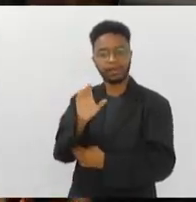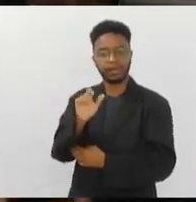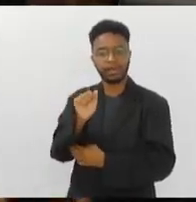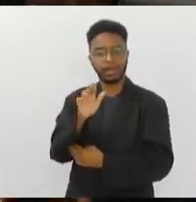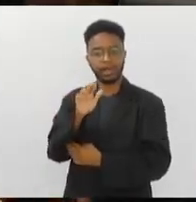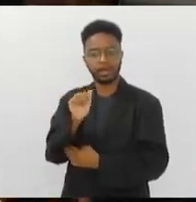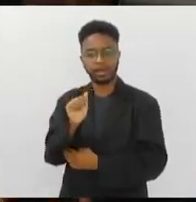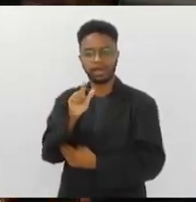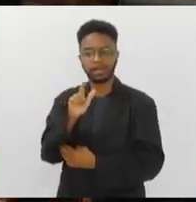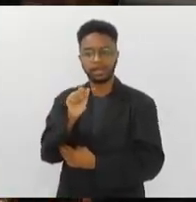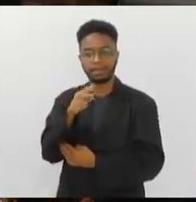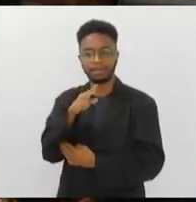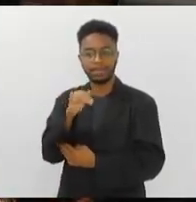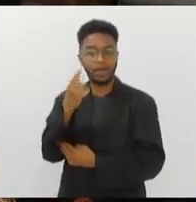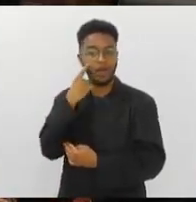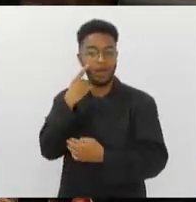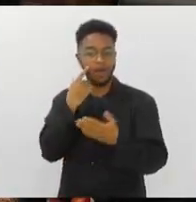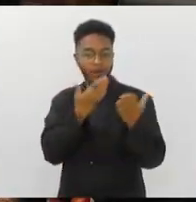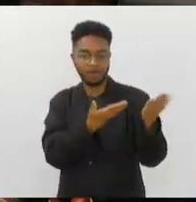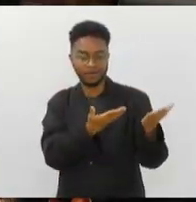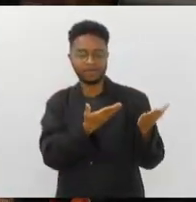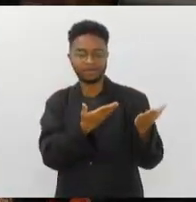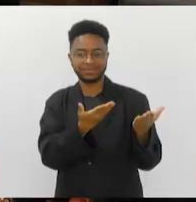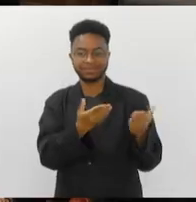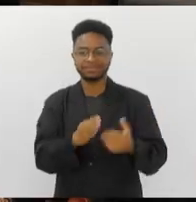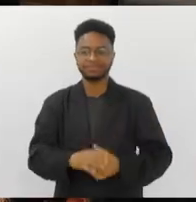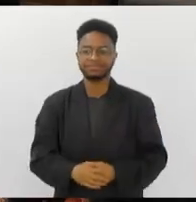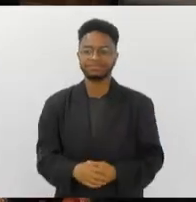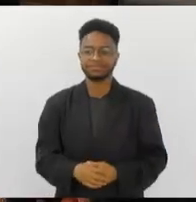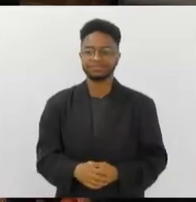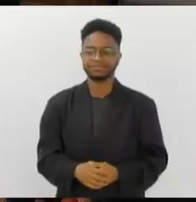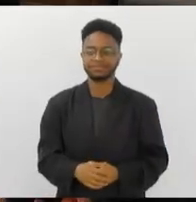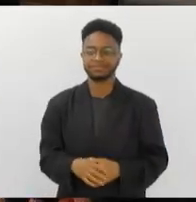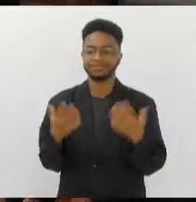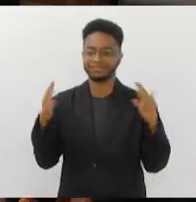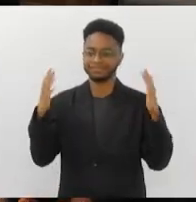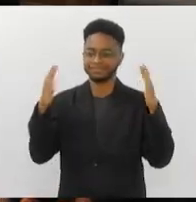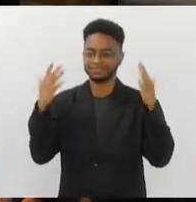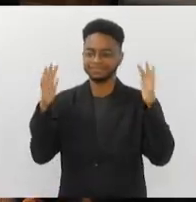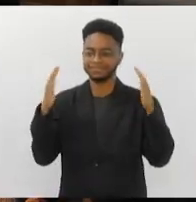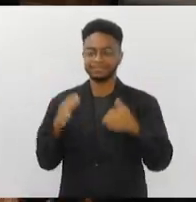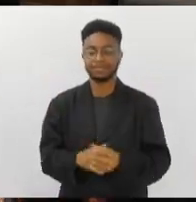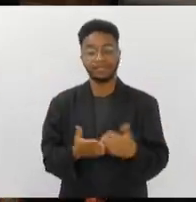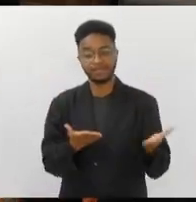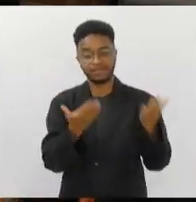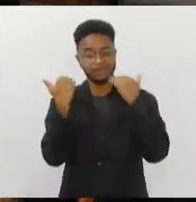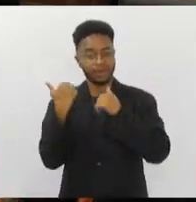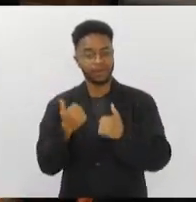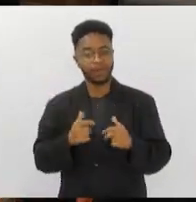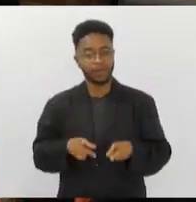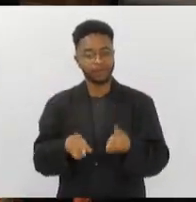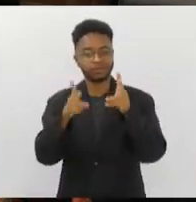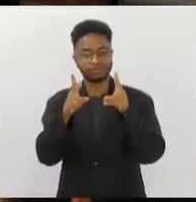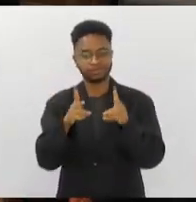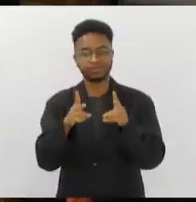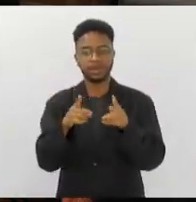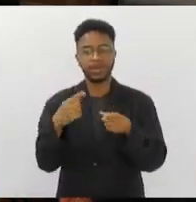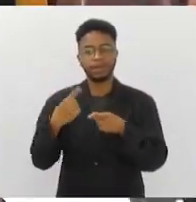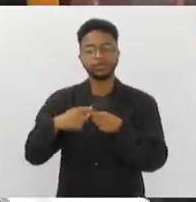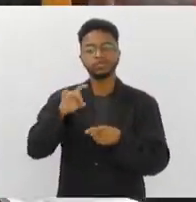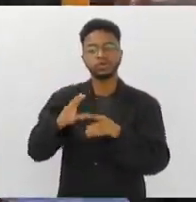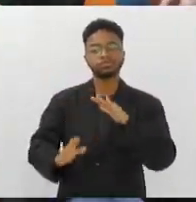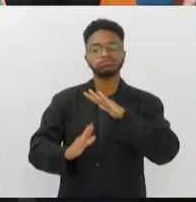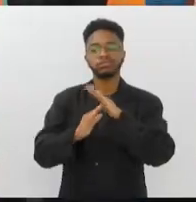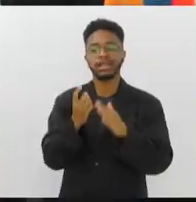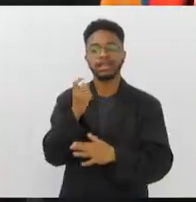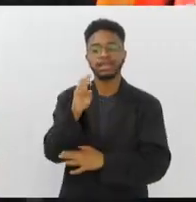prêmio. Olha ela aí, olha a Anise aí, gente. Aqui. E vamos que vamos. Vamos continuar aí, que a gente só tem 15